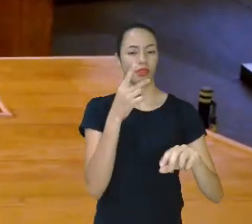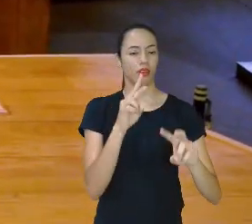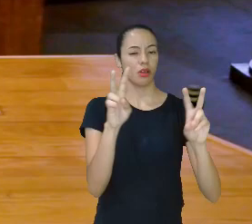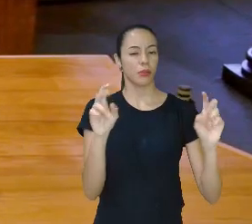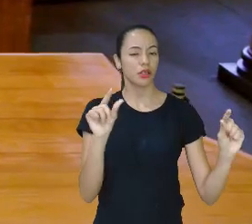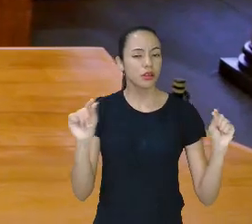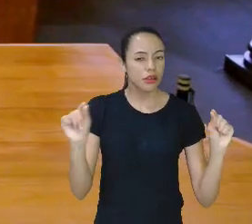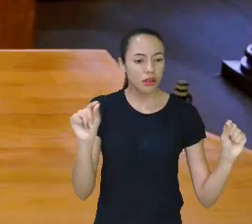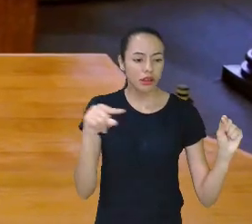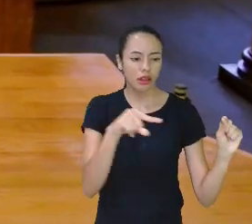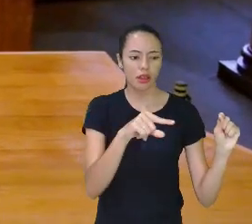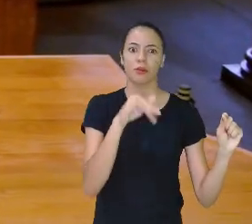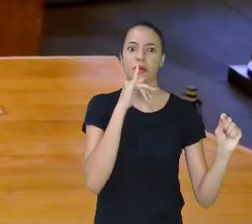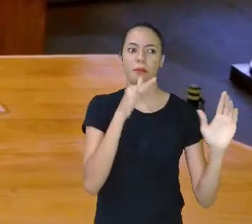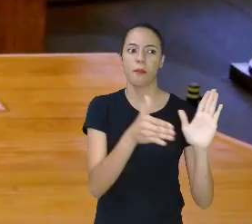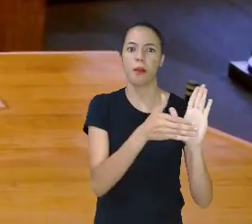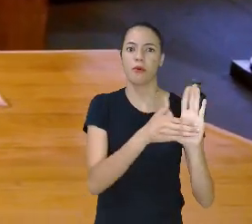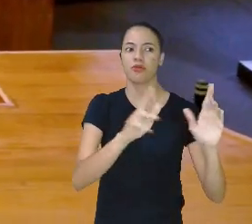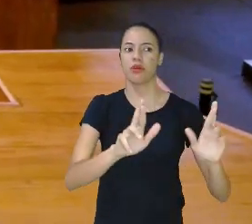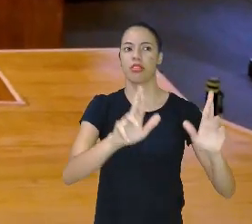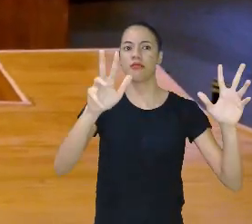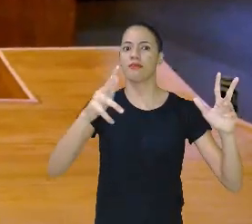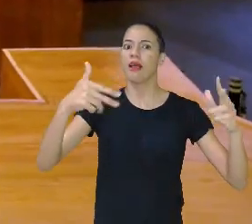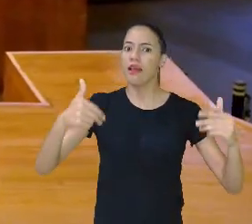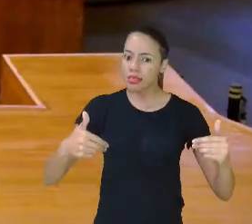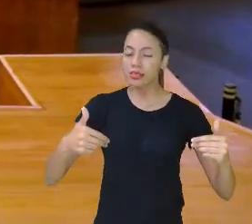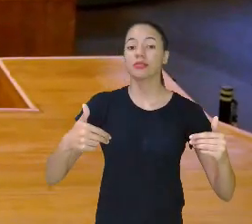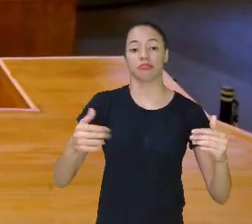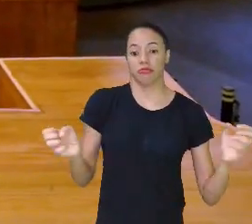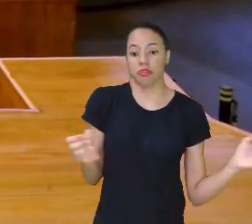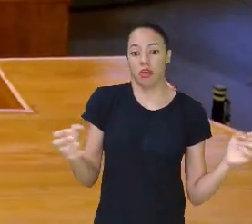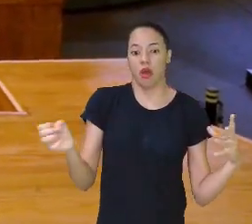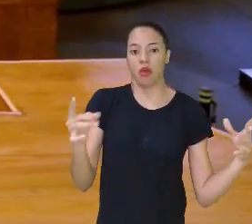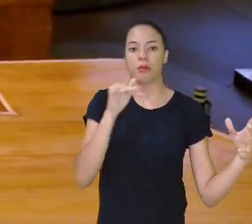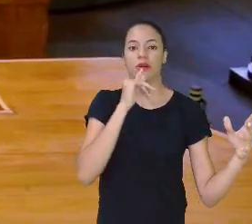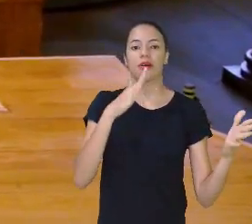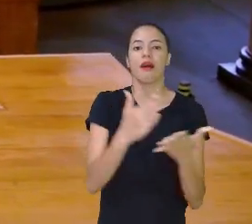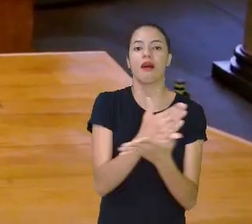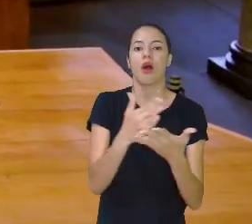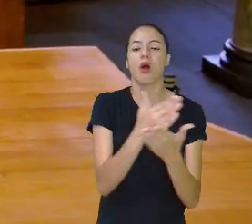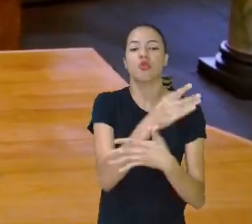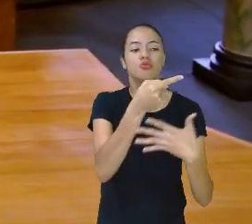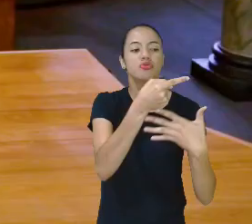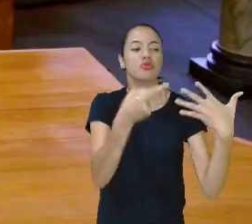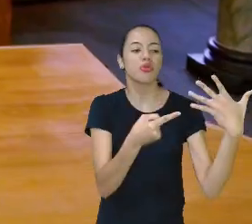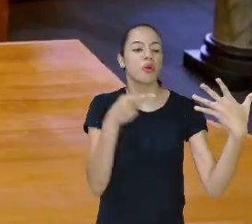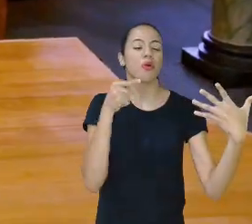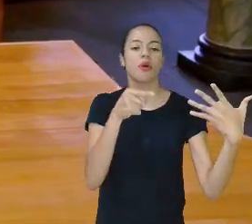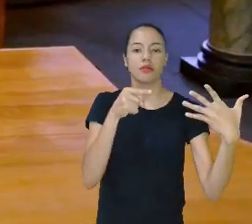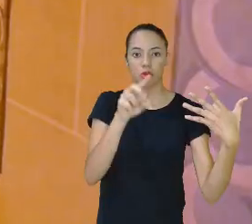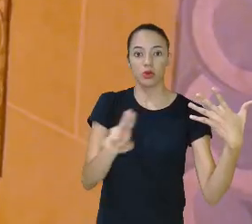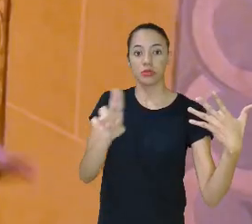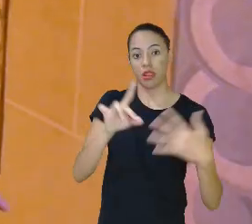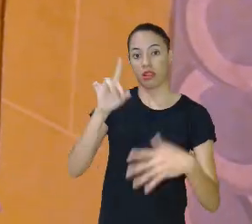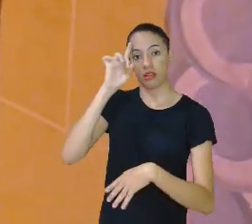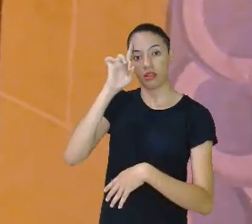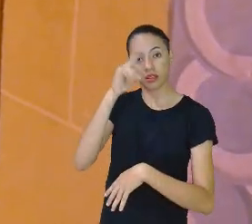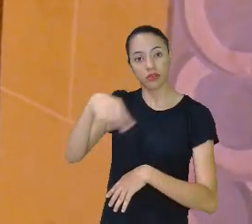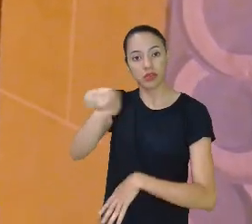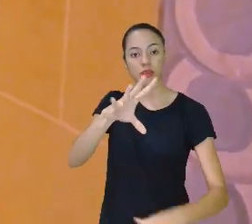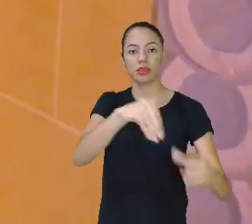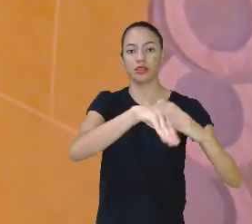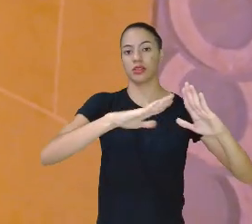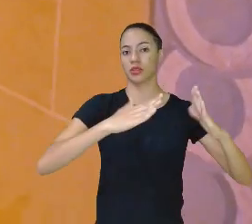forma bem diferente, bem inovadora, componentes que vão ser tratados no dia a dia de vocês aí na escola. É isso